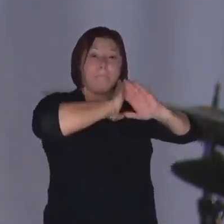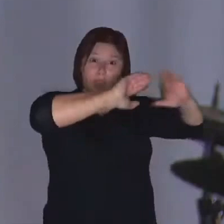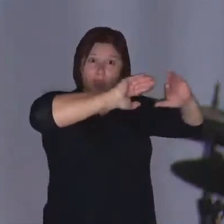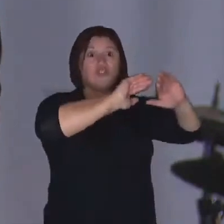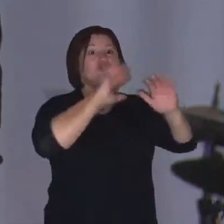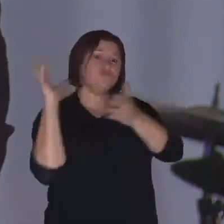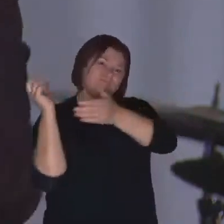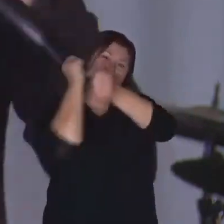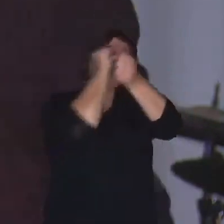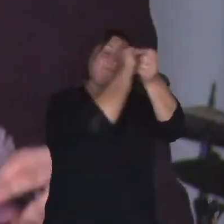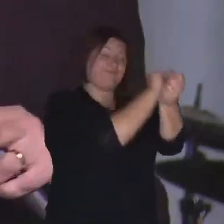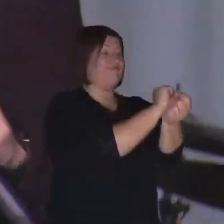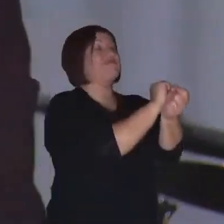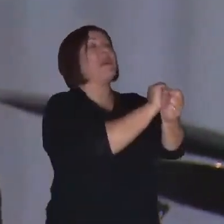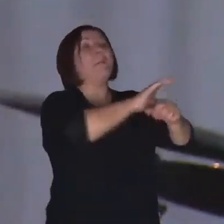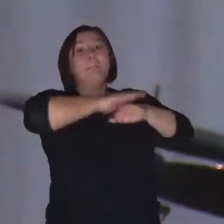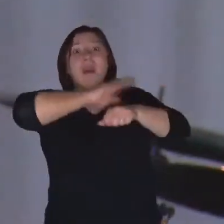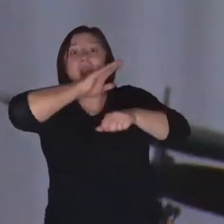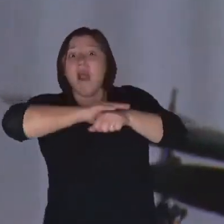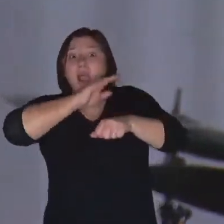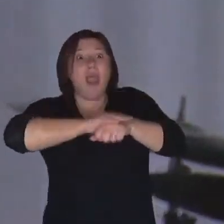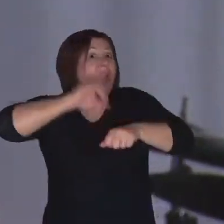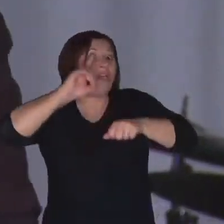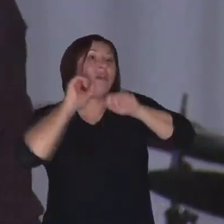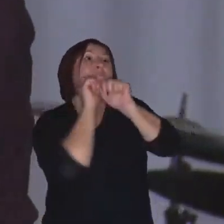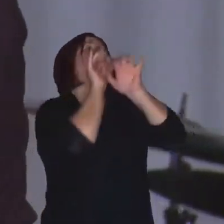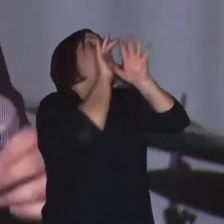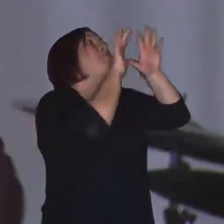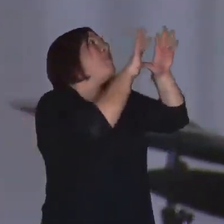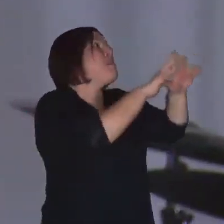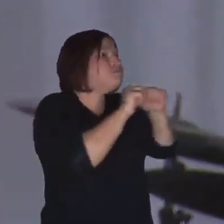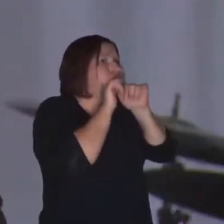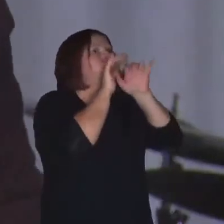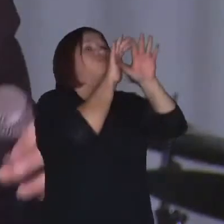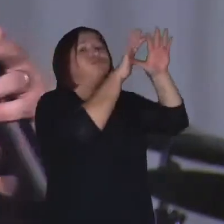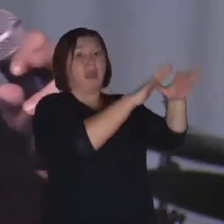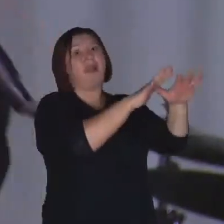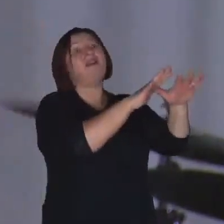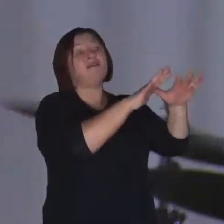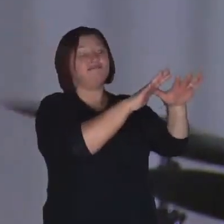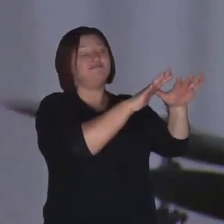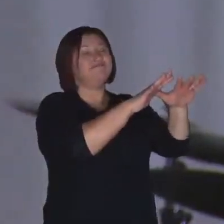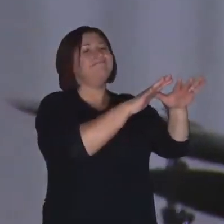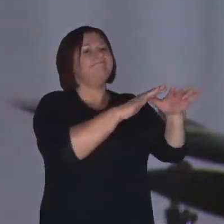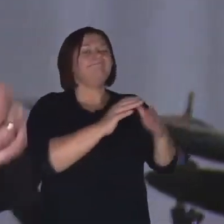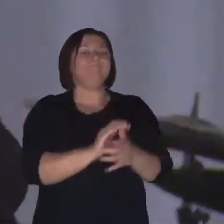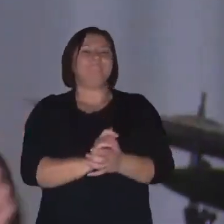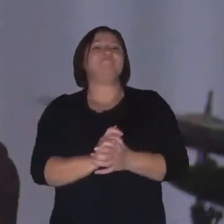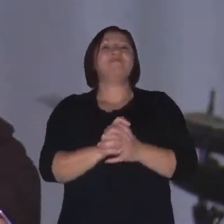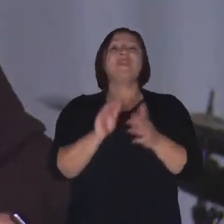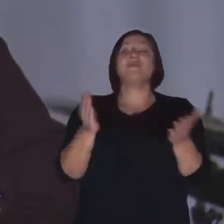E aí vem, e eu reforço novamente esse versículo, ou esses versículos, porque eu sei